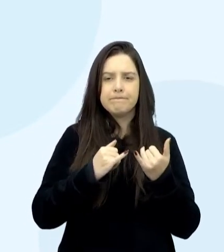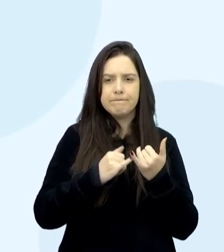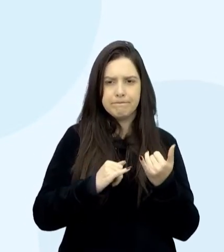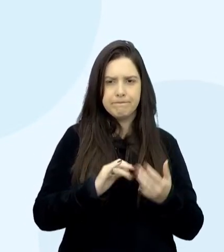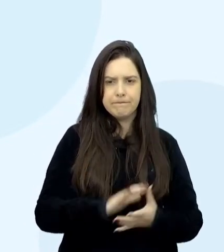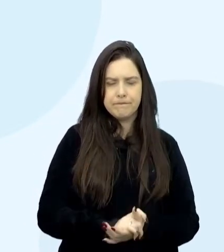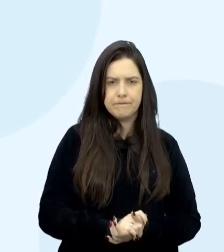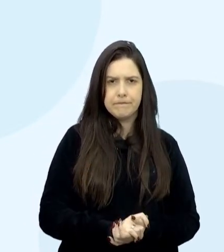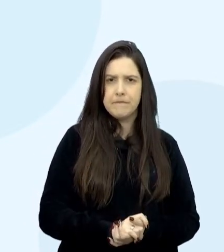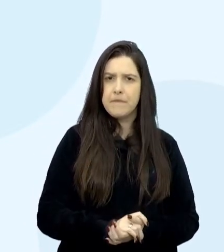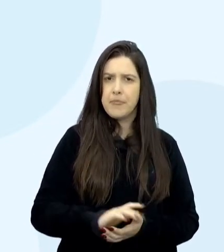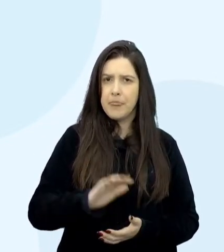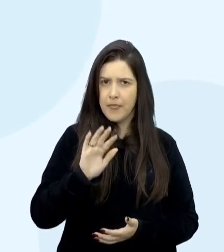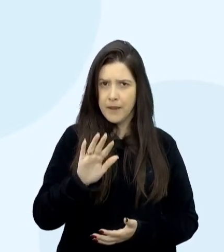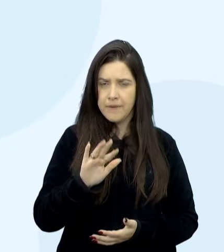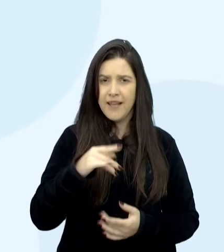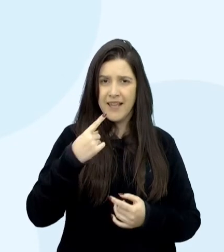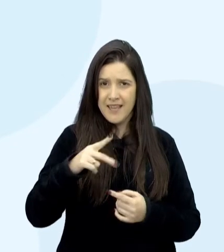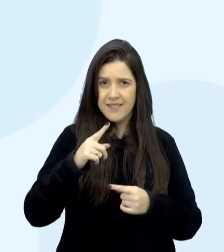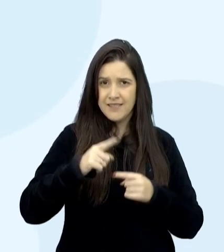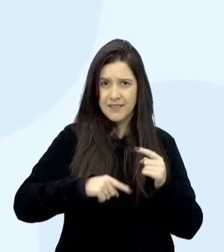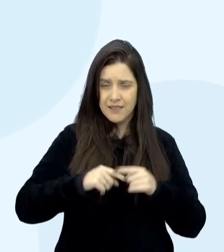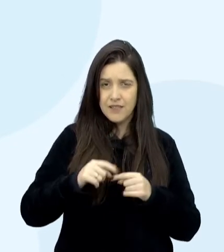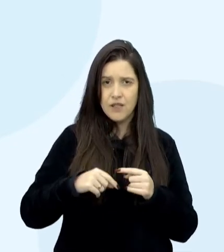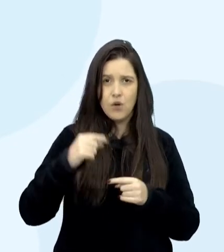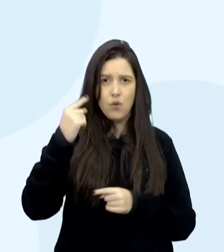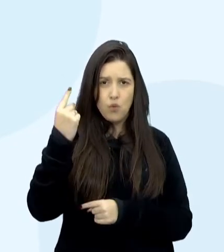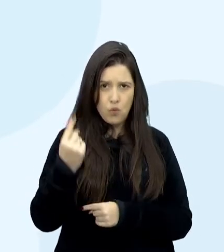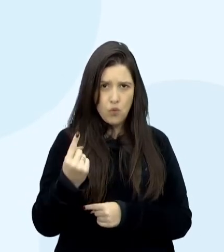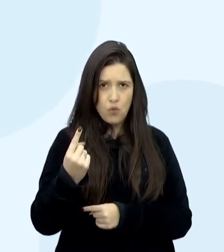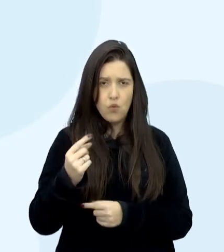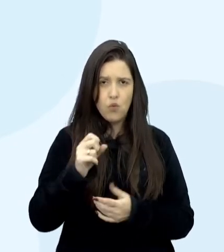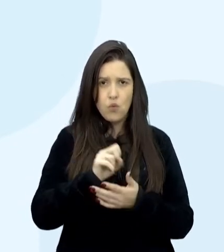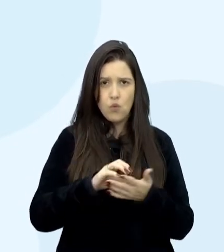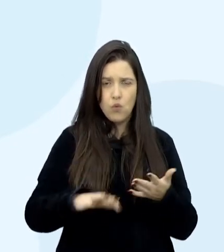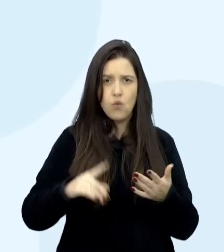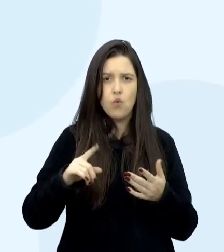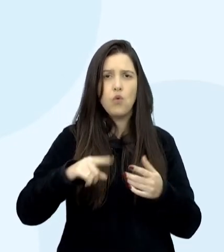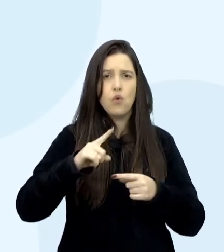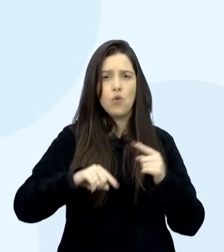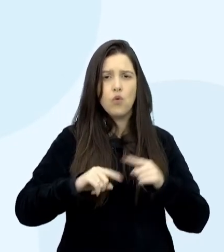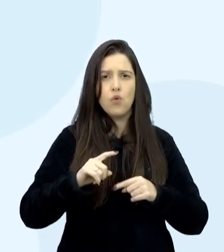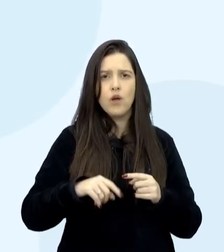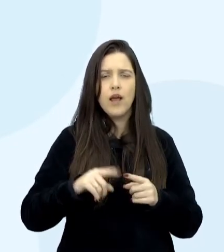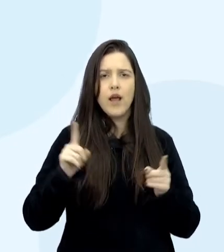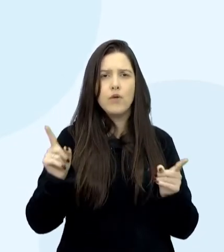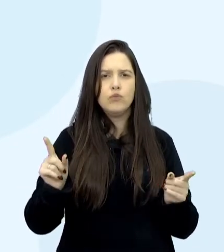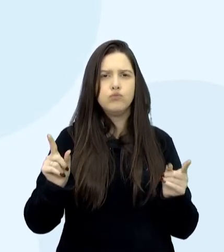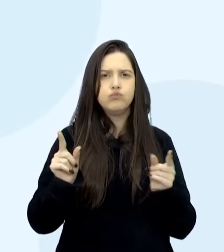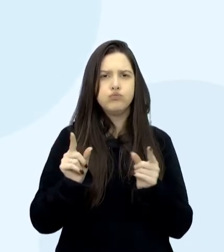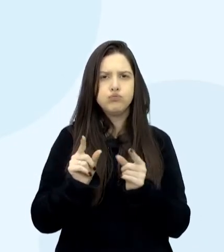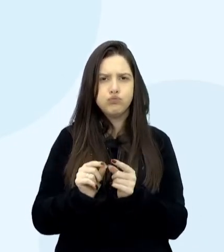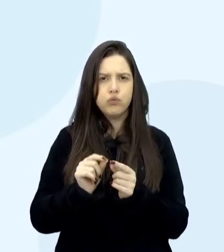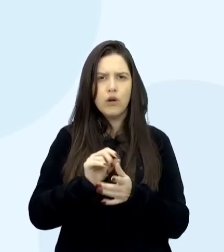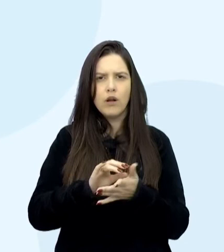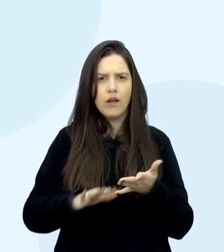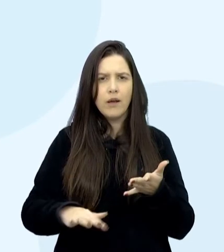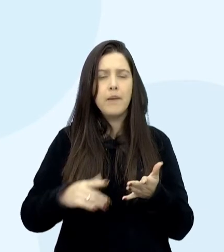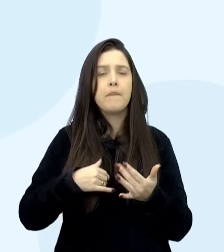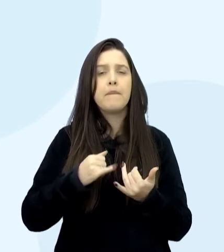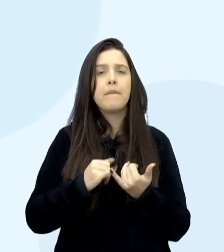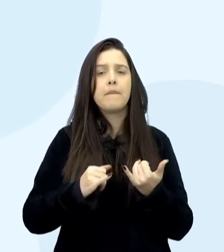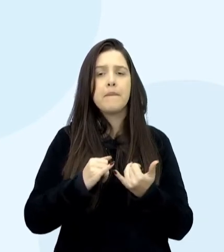ó, para esse material, uma certa quantidade desse material, reduzir a sua radioatividade pela